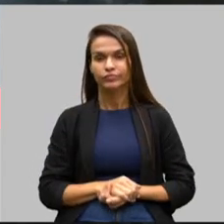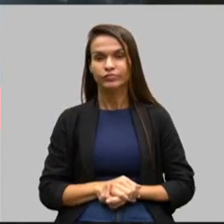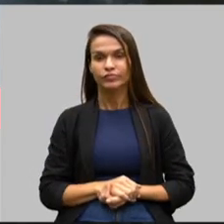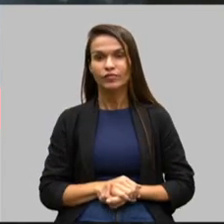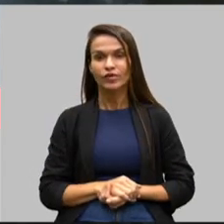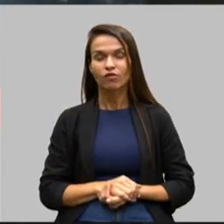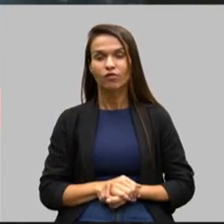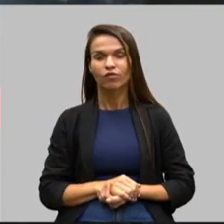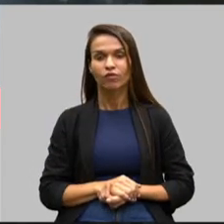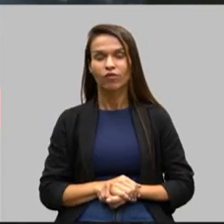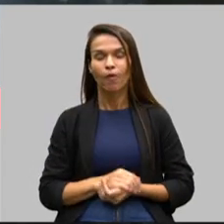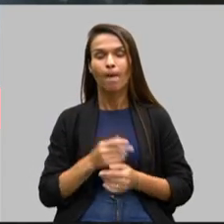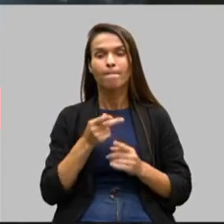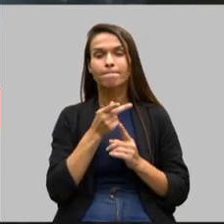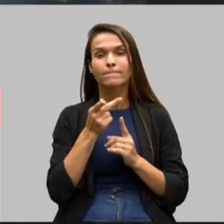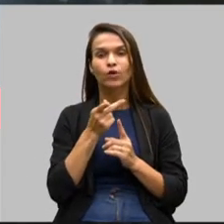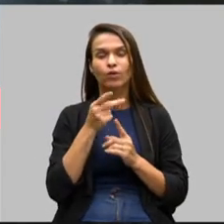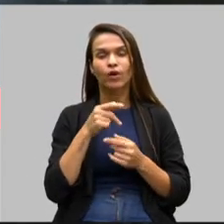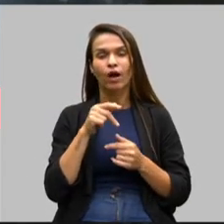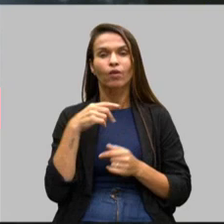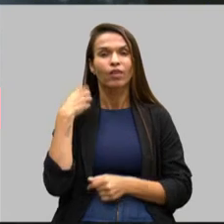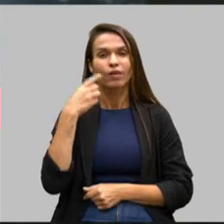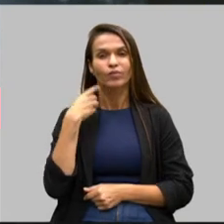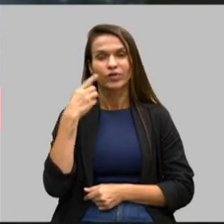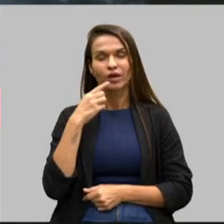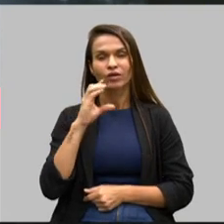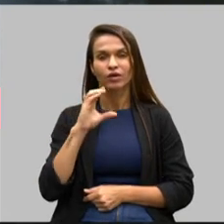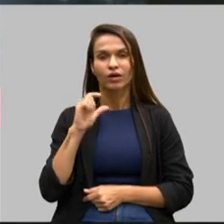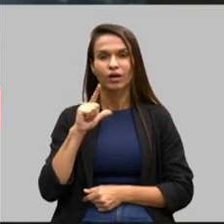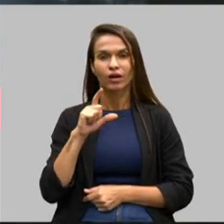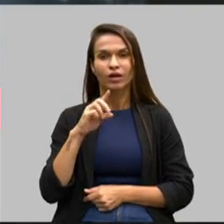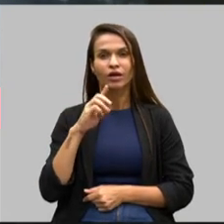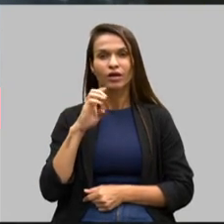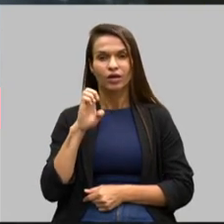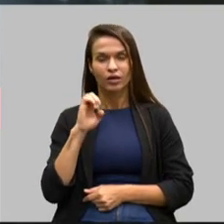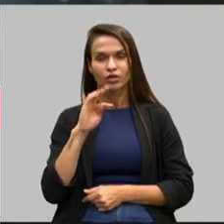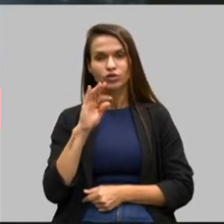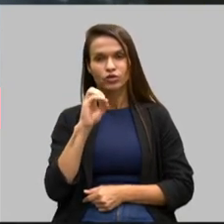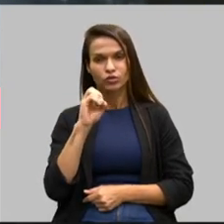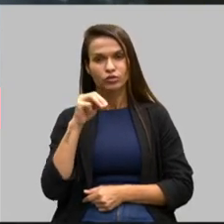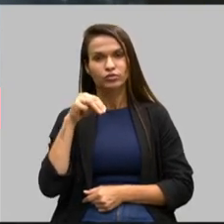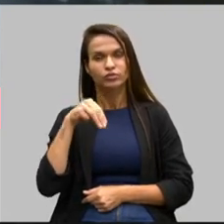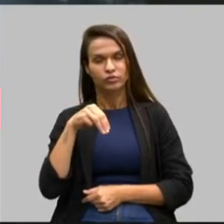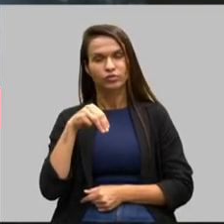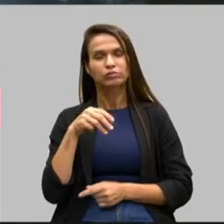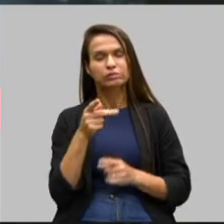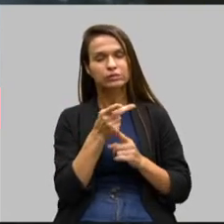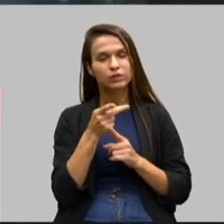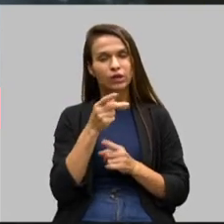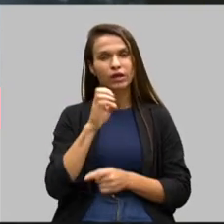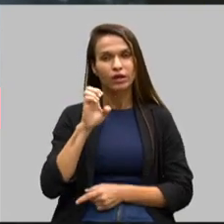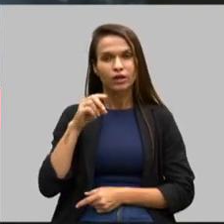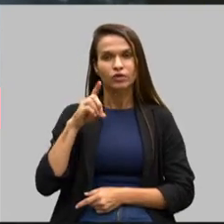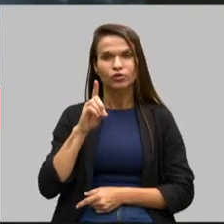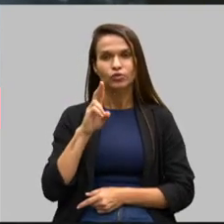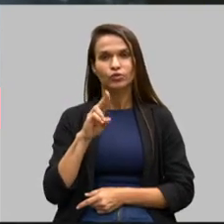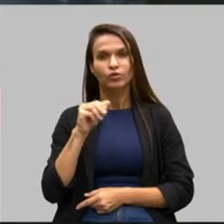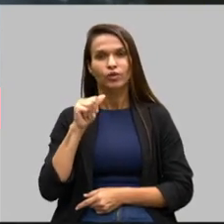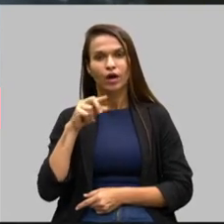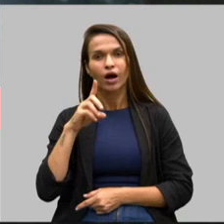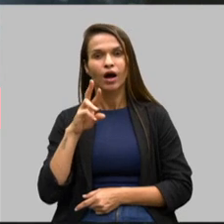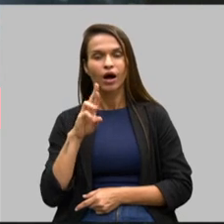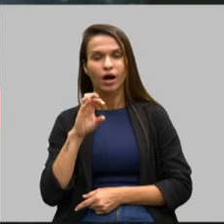Cleito, deputado professor Cleito, que já não está aqui agora, ele sempre recorre a Eduardo Galeano nas Vias Abertas da América